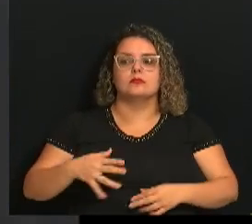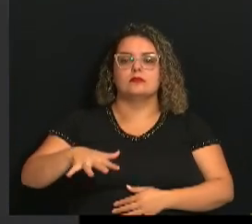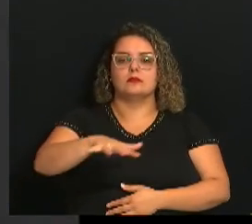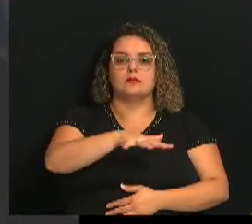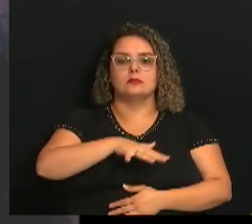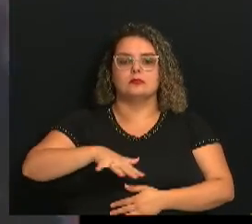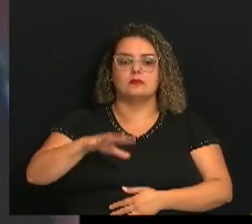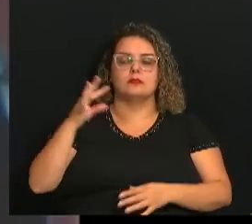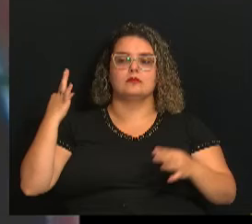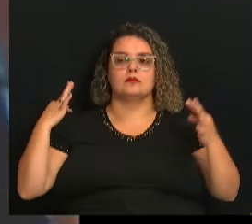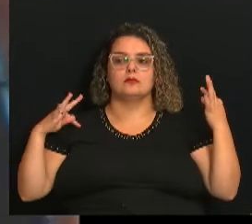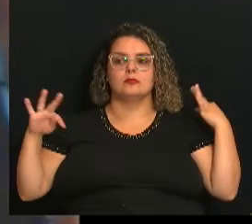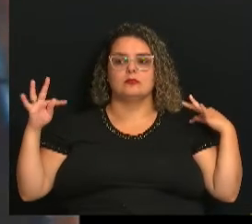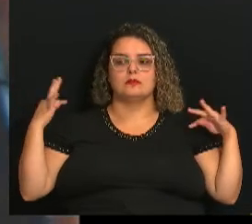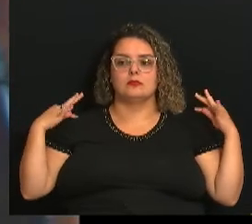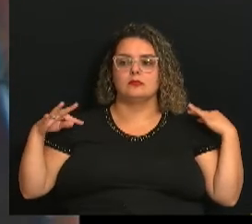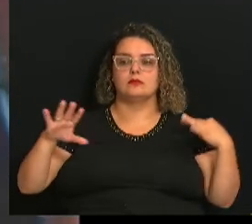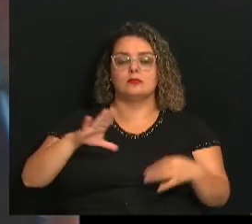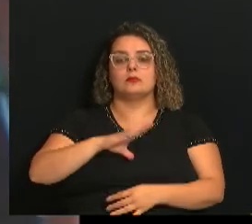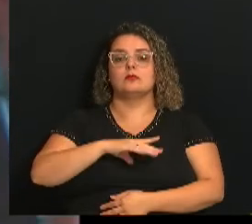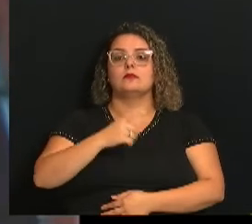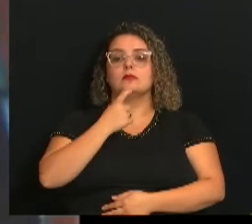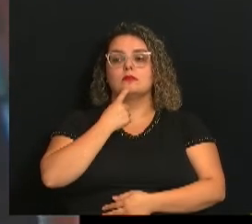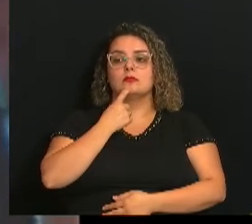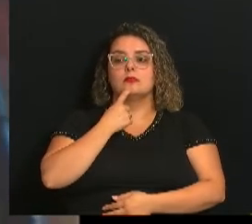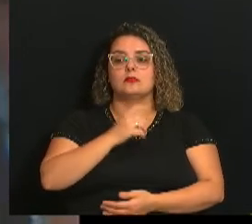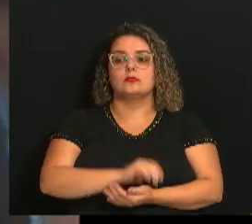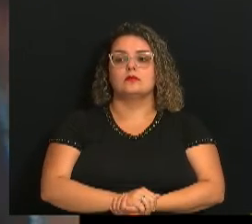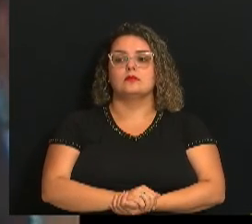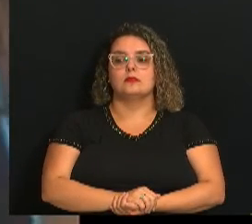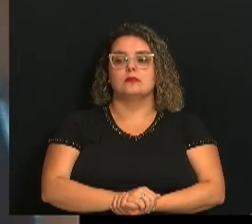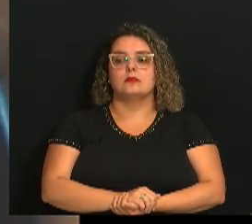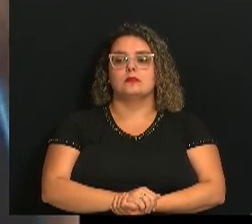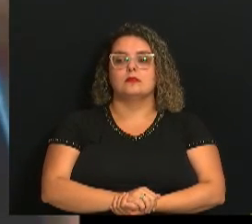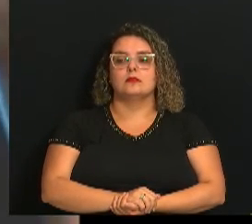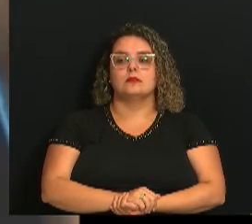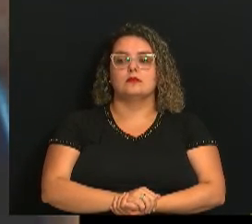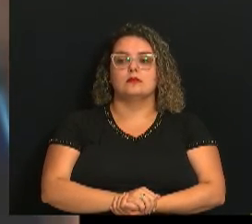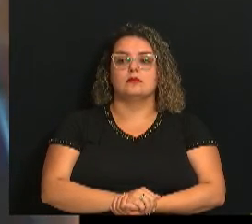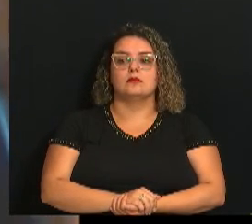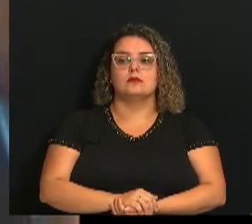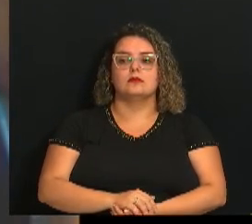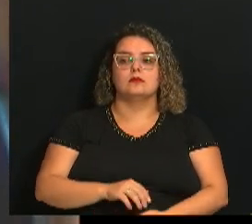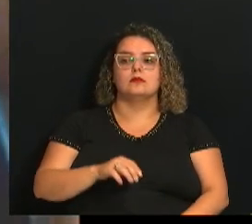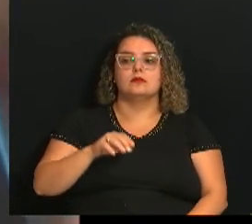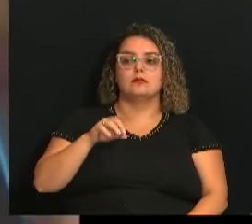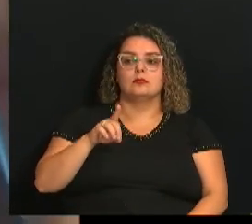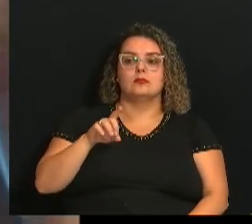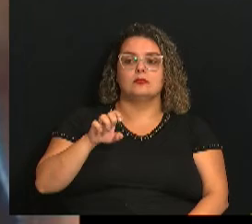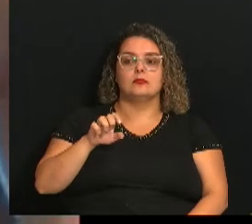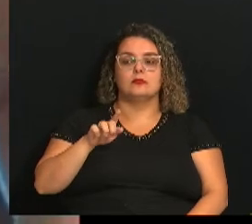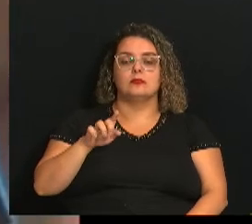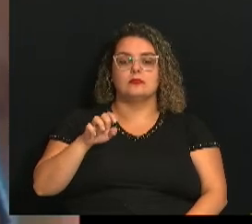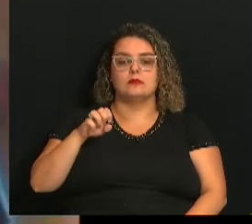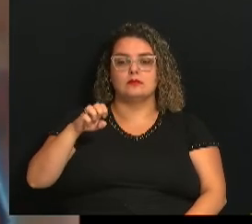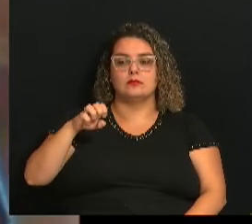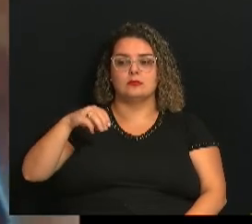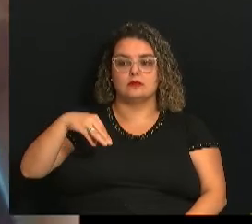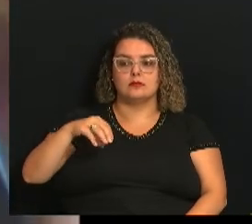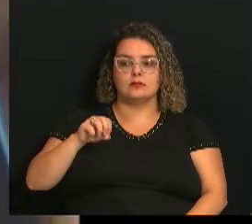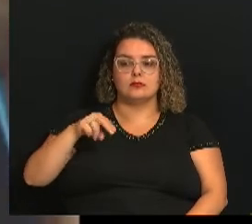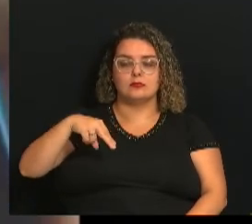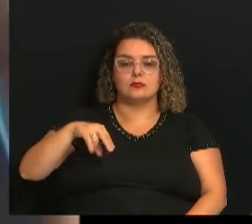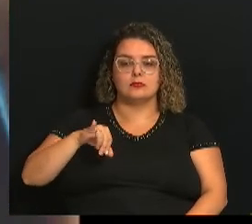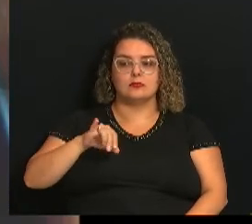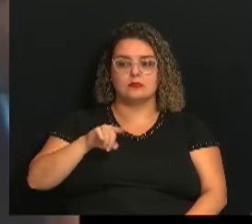E o campo do turismo em Campinas, ele é hegemonizado pelo capital do turismo, capital